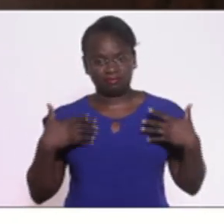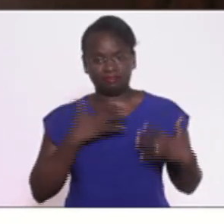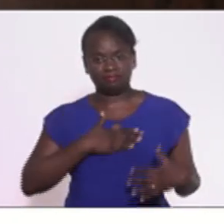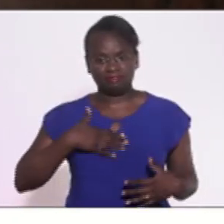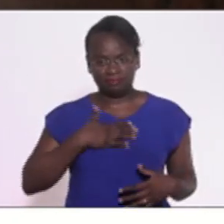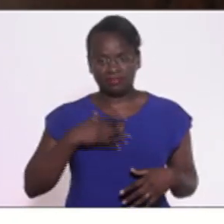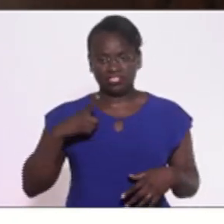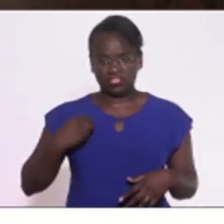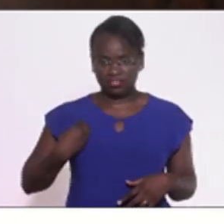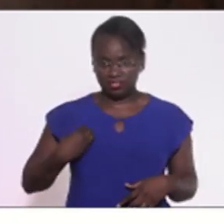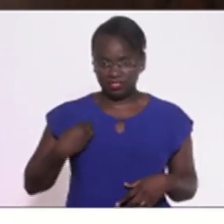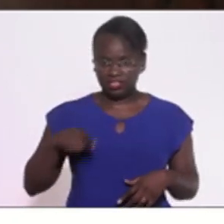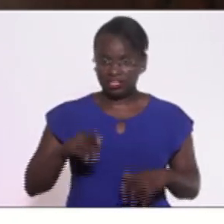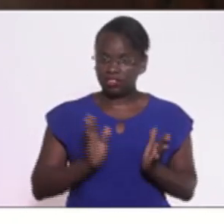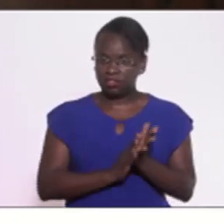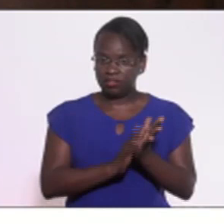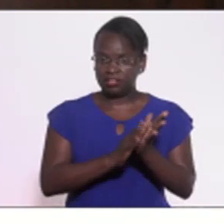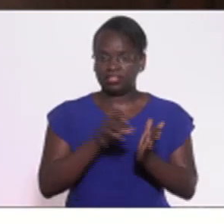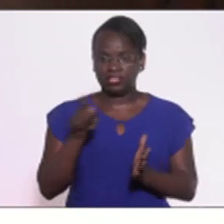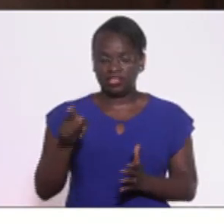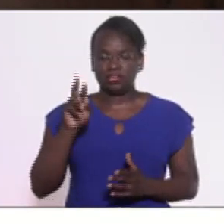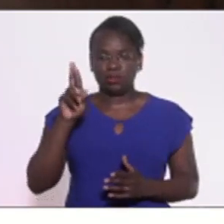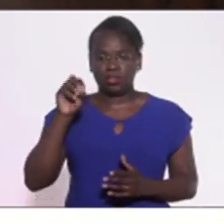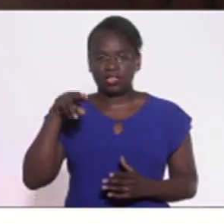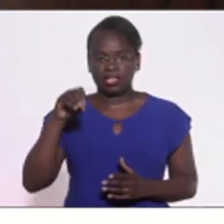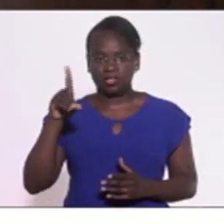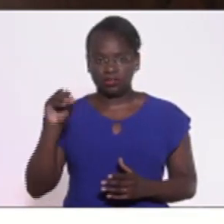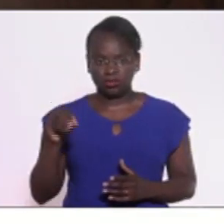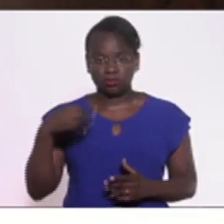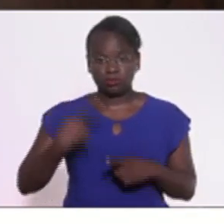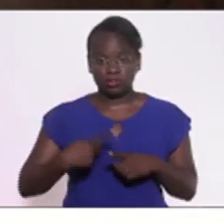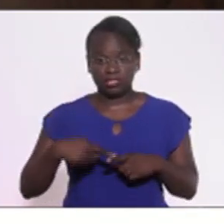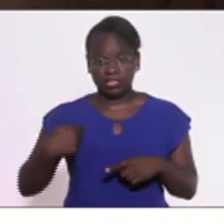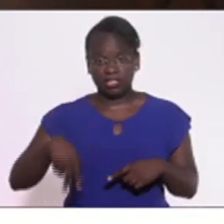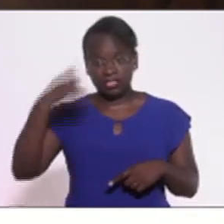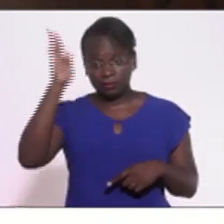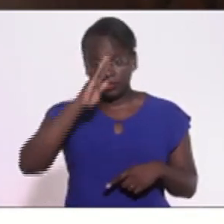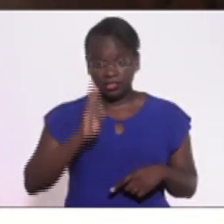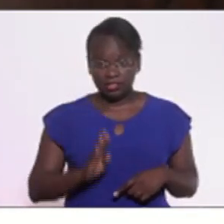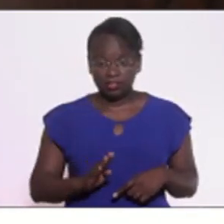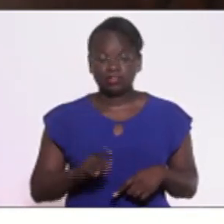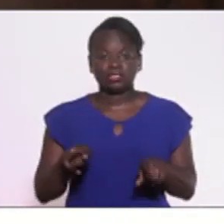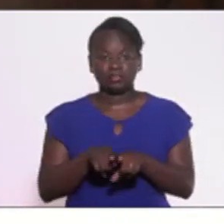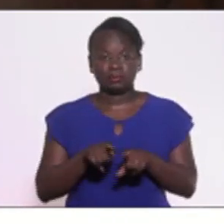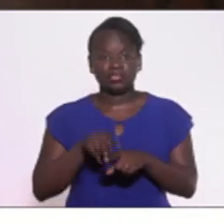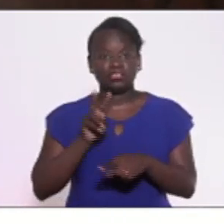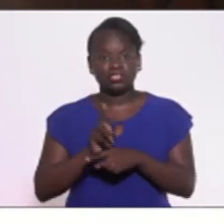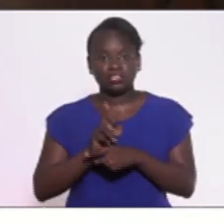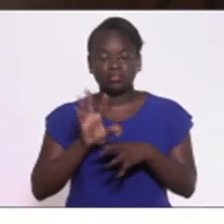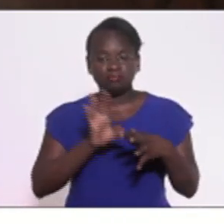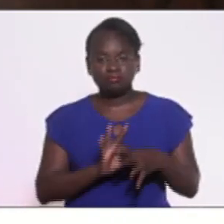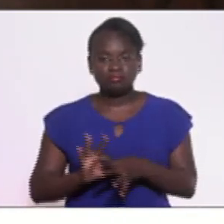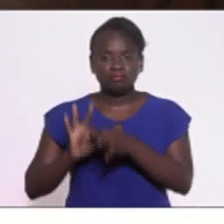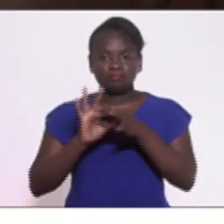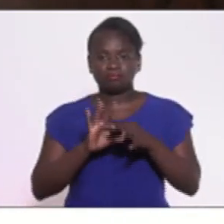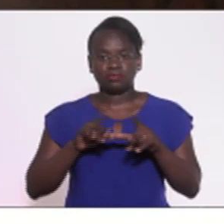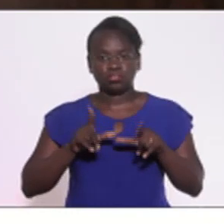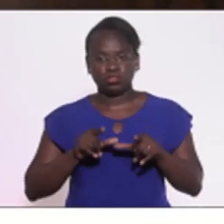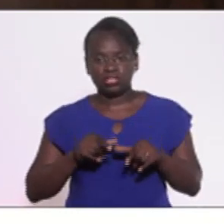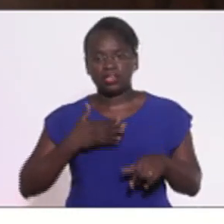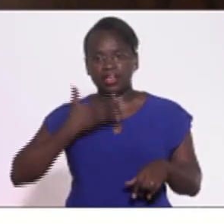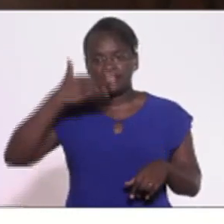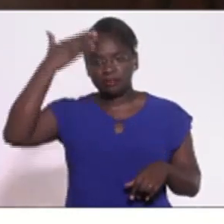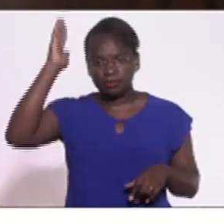estar aqui, homenageando o Ronaldo. Que Ronaldo aqui no Brasil também representa a unidade